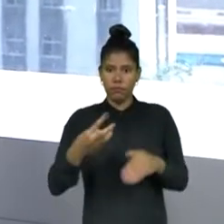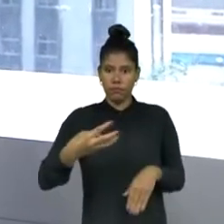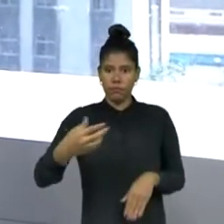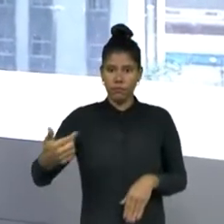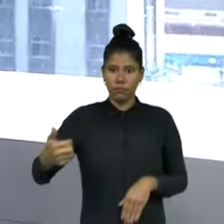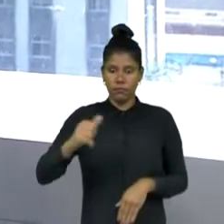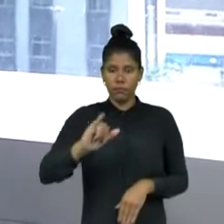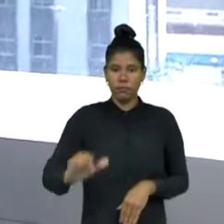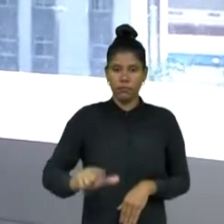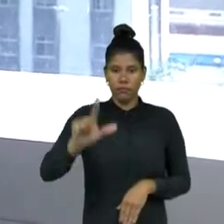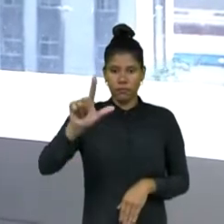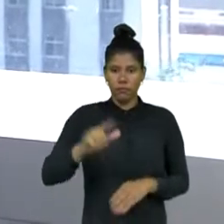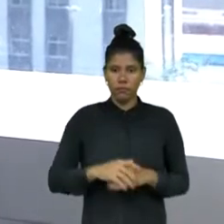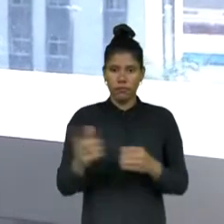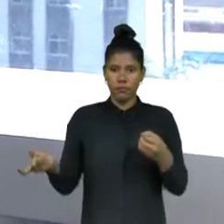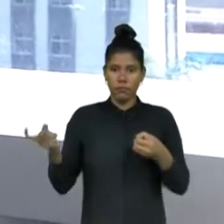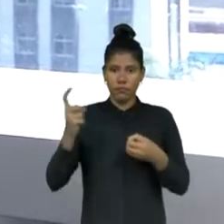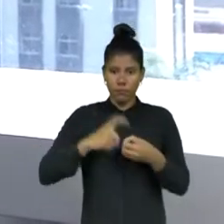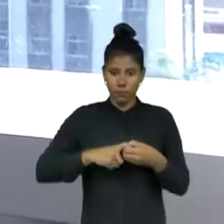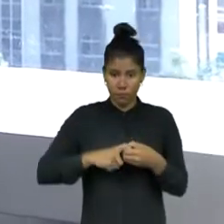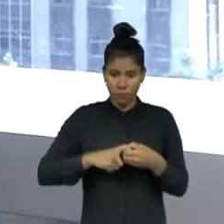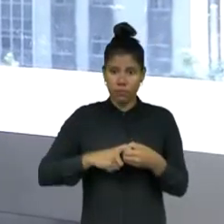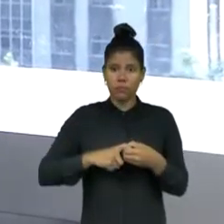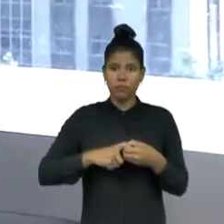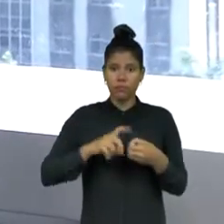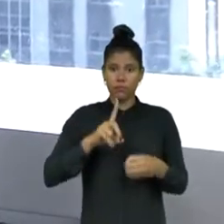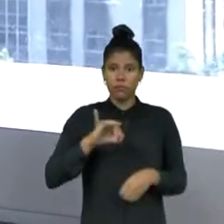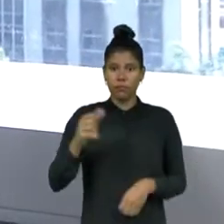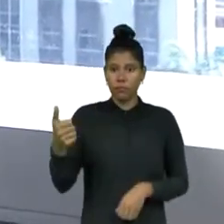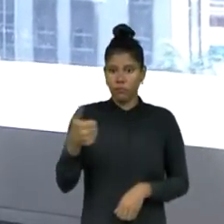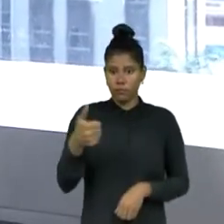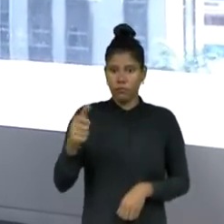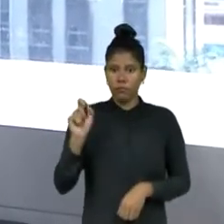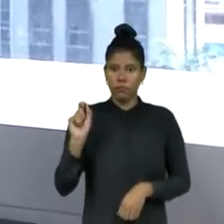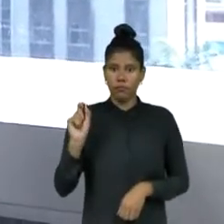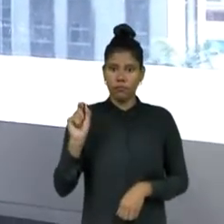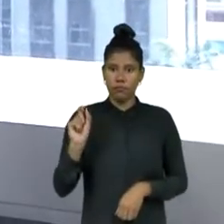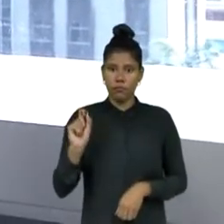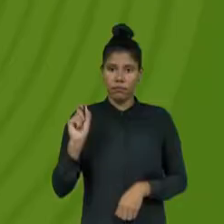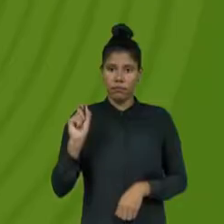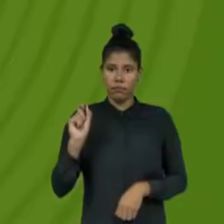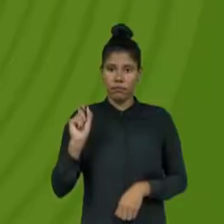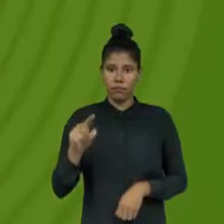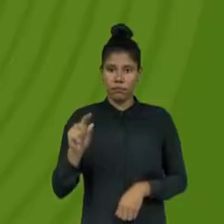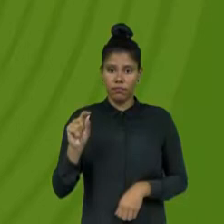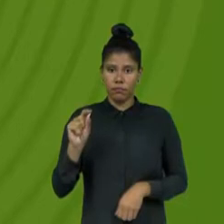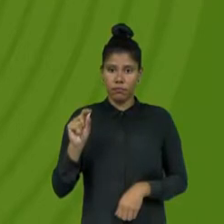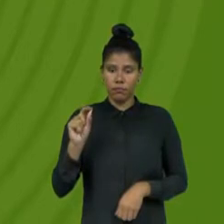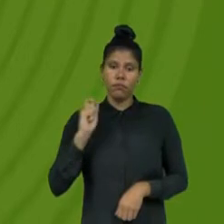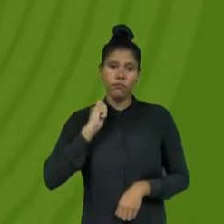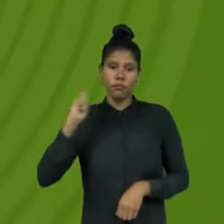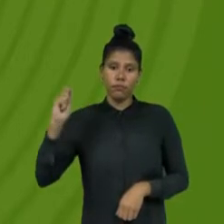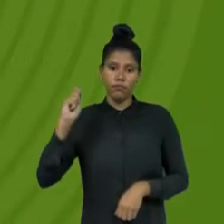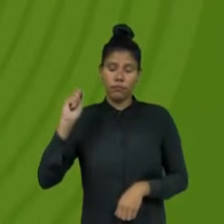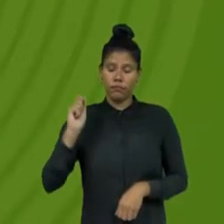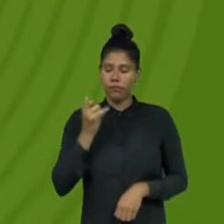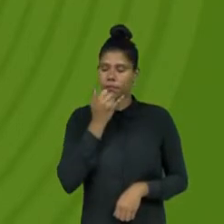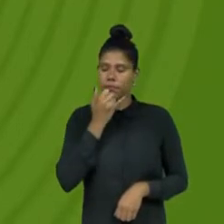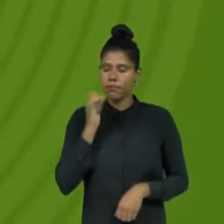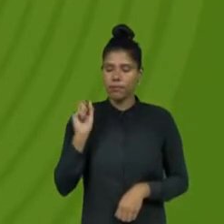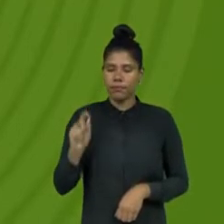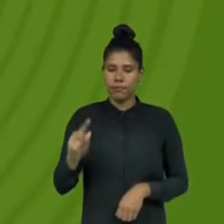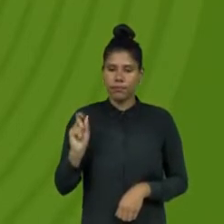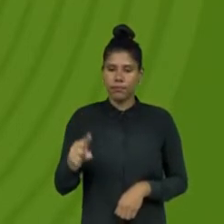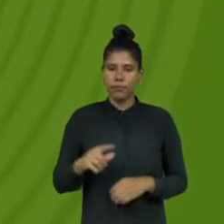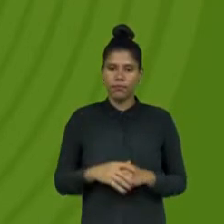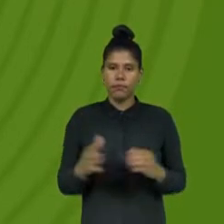e a retomada dos trabalhos está prevista para o dia 1º de agosto. O repórter Renato Abreu tem mais informações ao vivo. Ele conversa agora